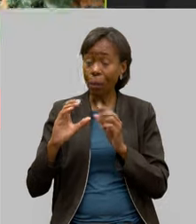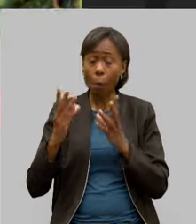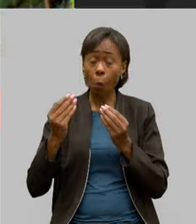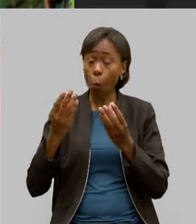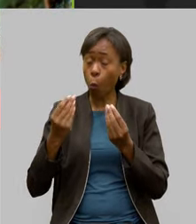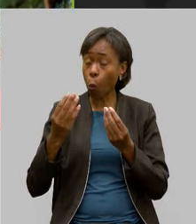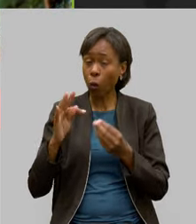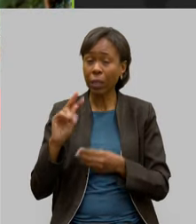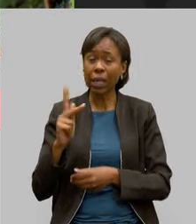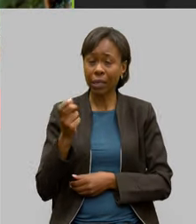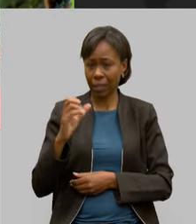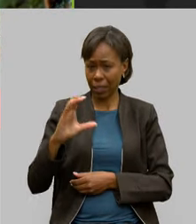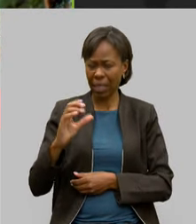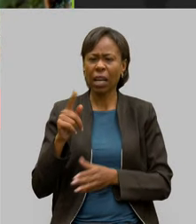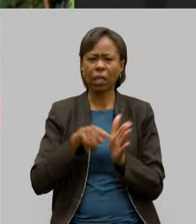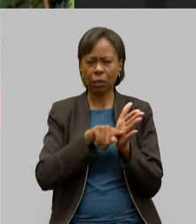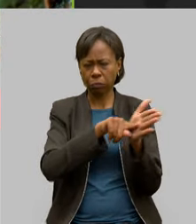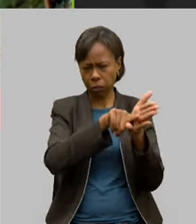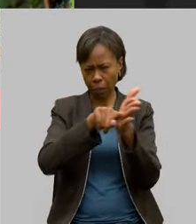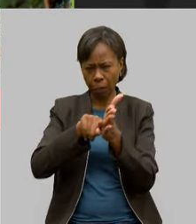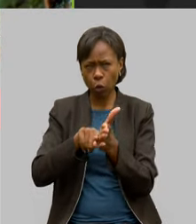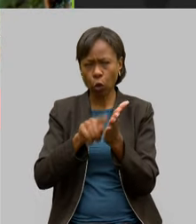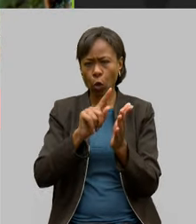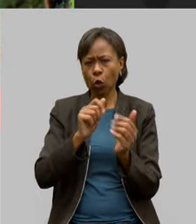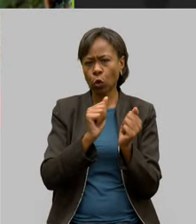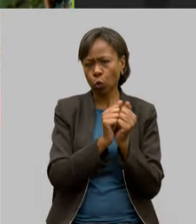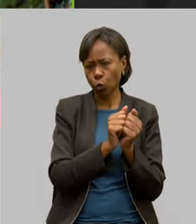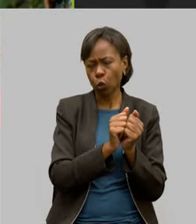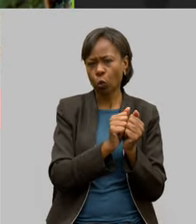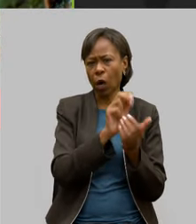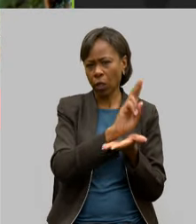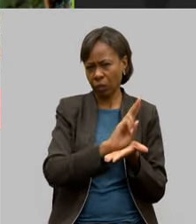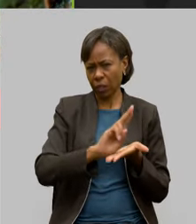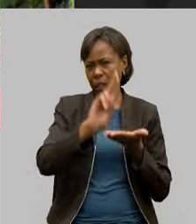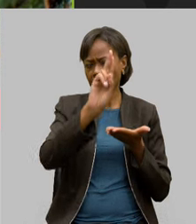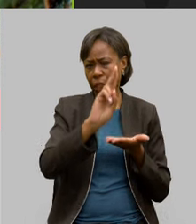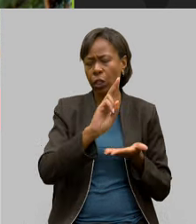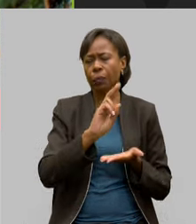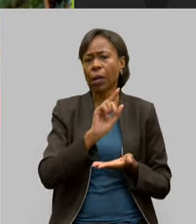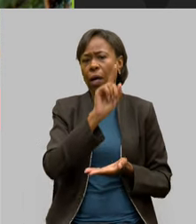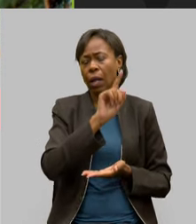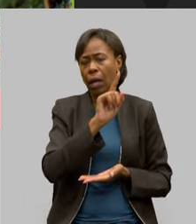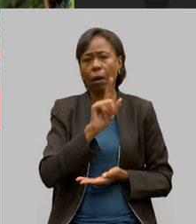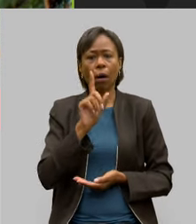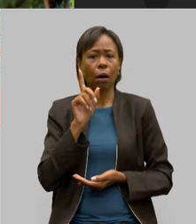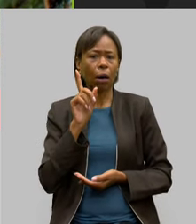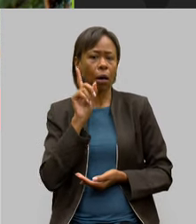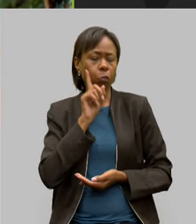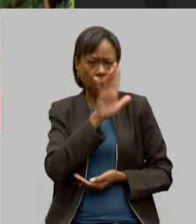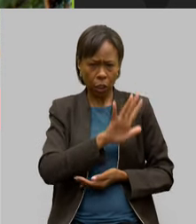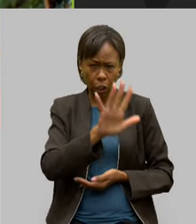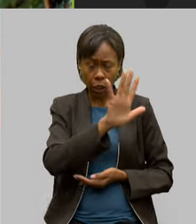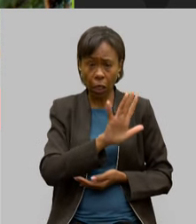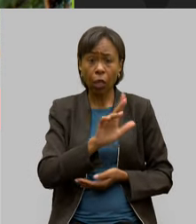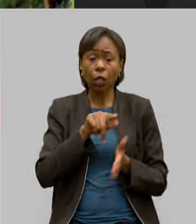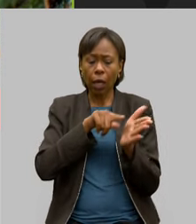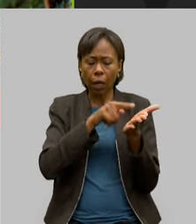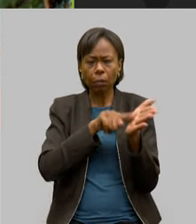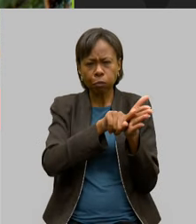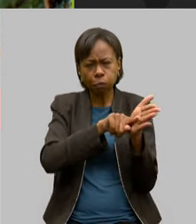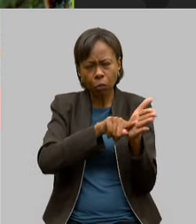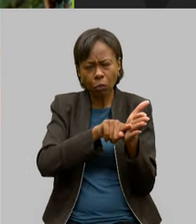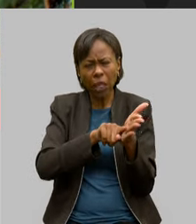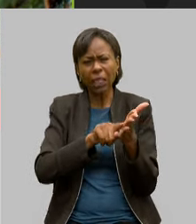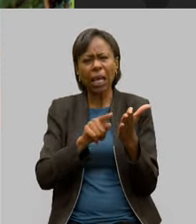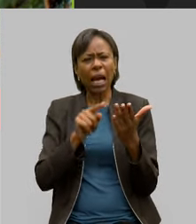pesquisa muito boa com a universidade da Carolina do Norte onde nós estudamos a planta nos mais dif dientes